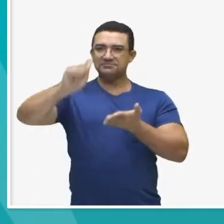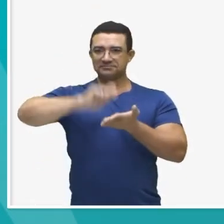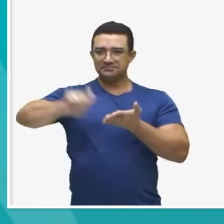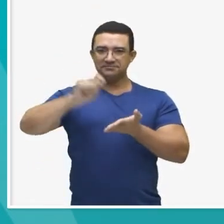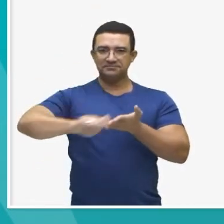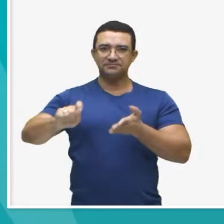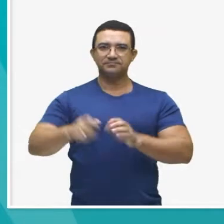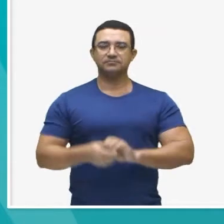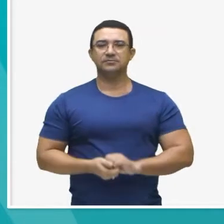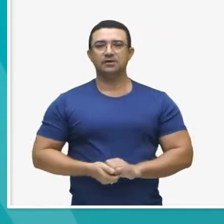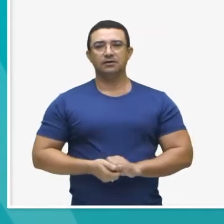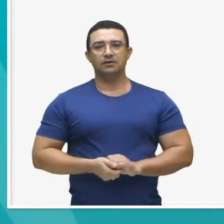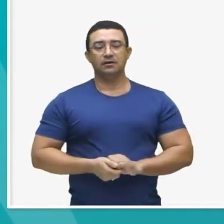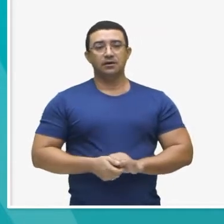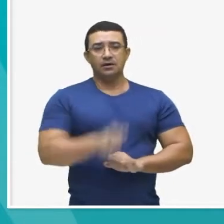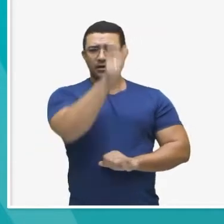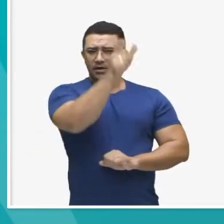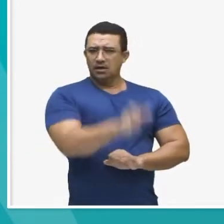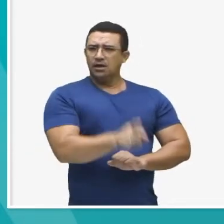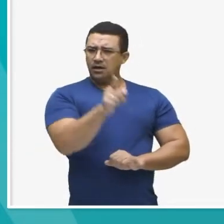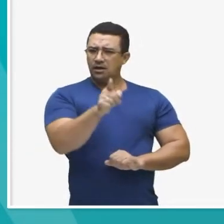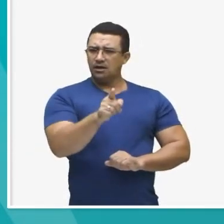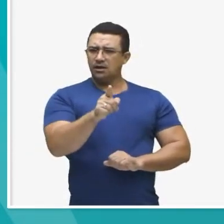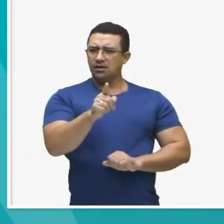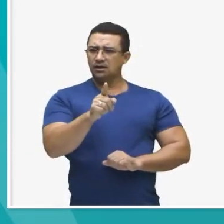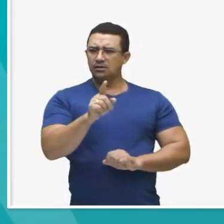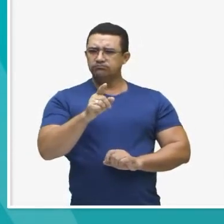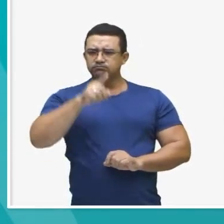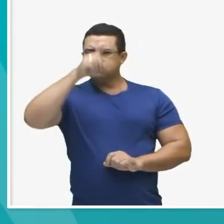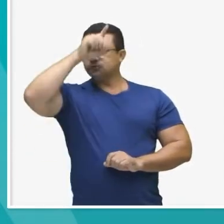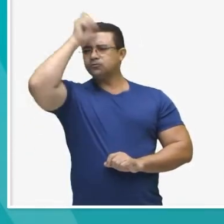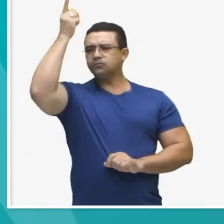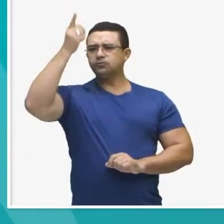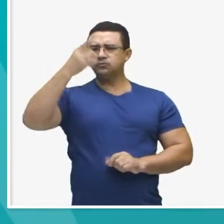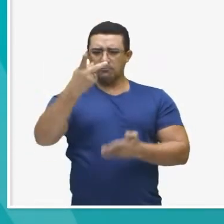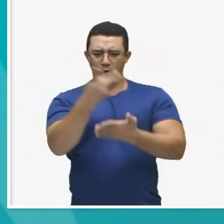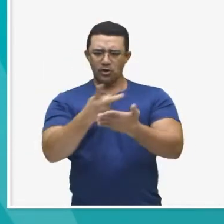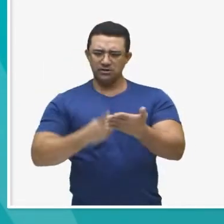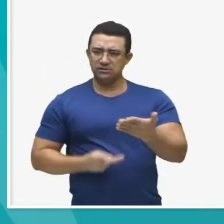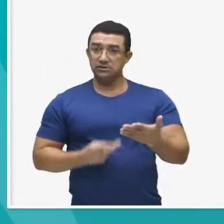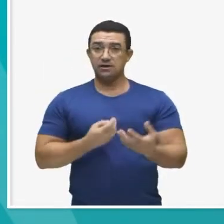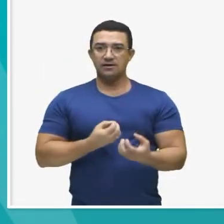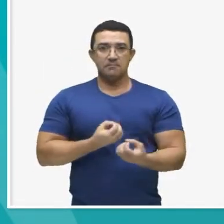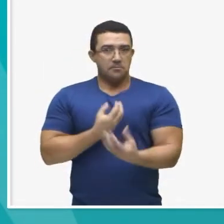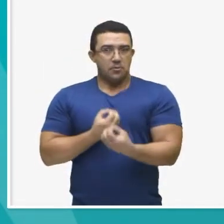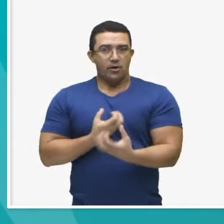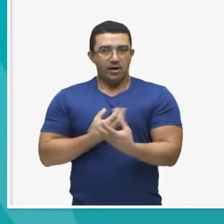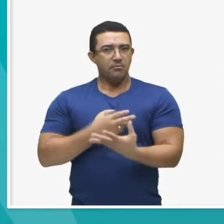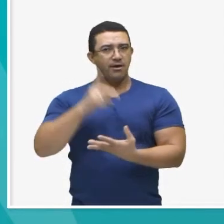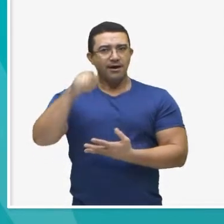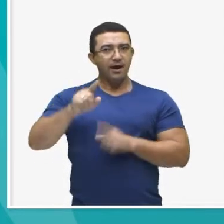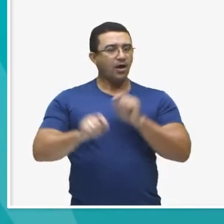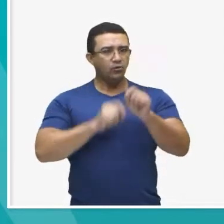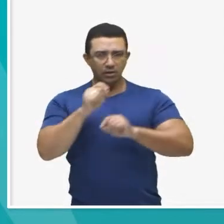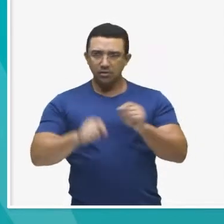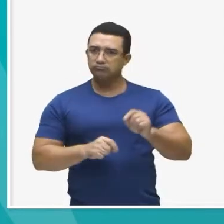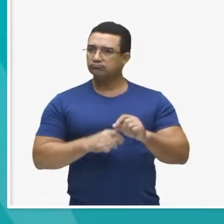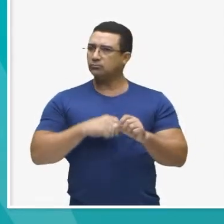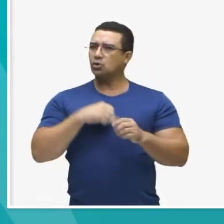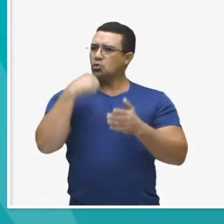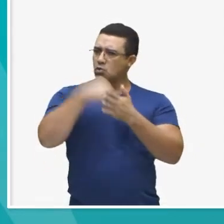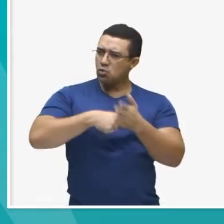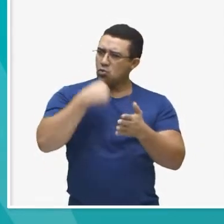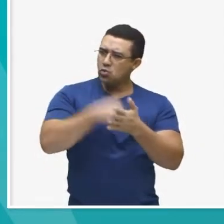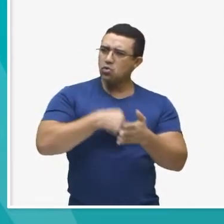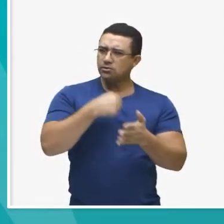Para ele, a criação de versos, de uma poesia, é resultado de um trabalho árduo, em que você